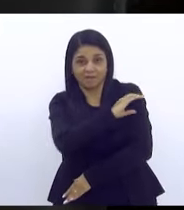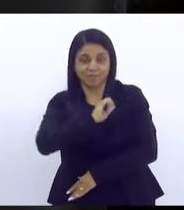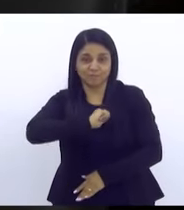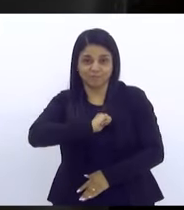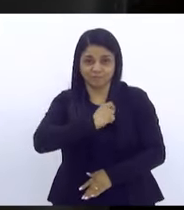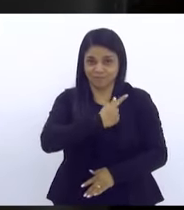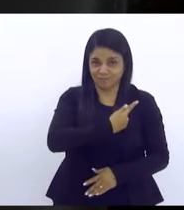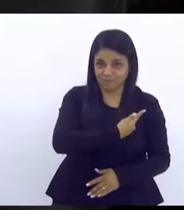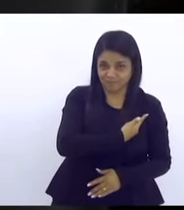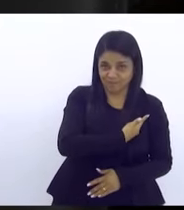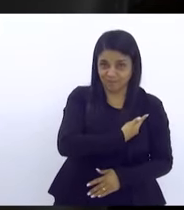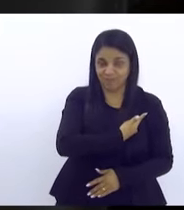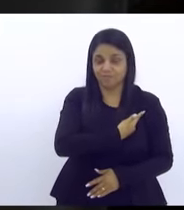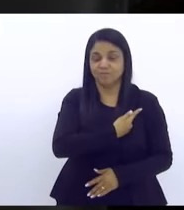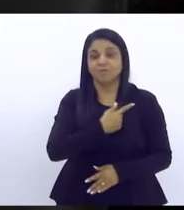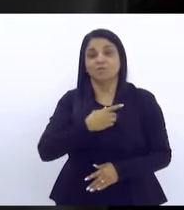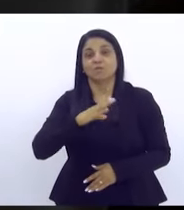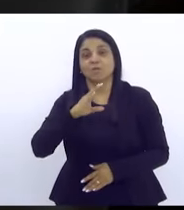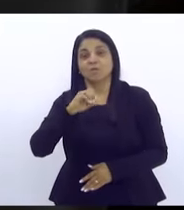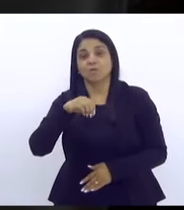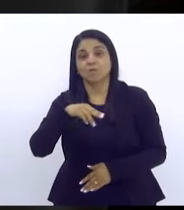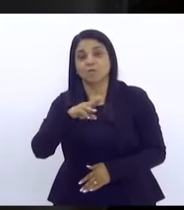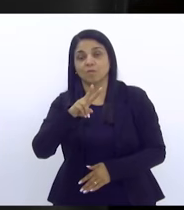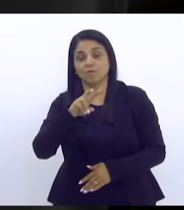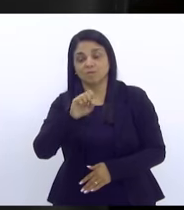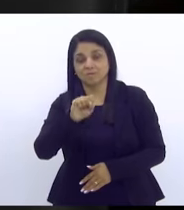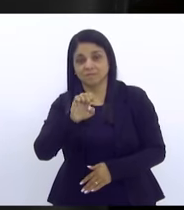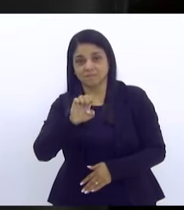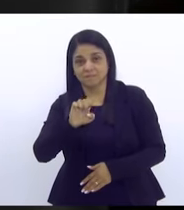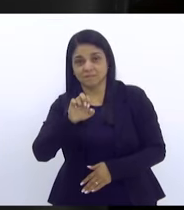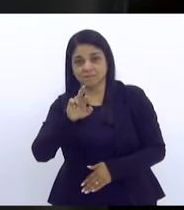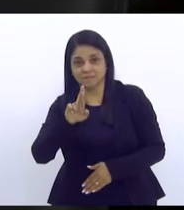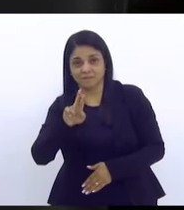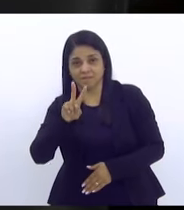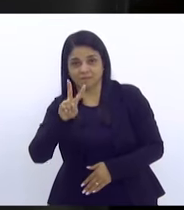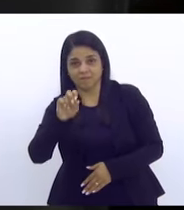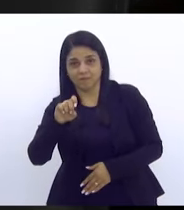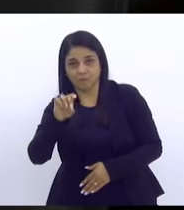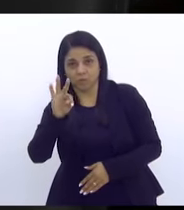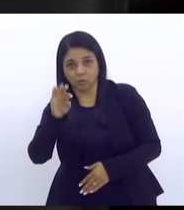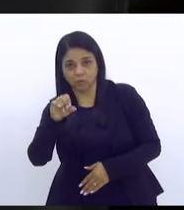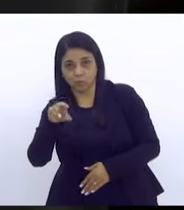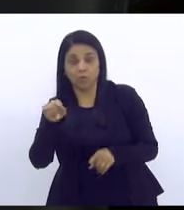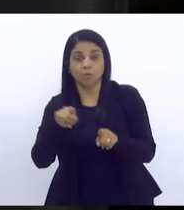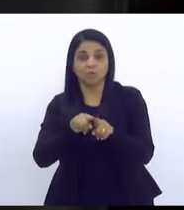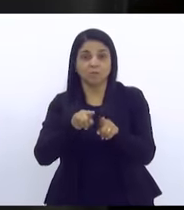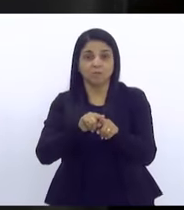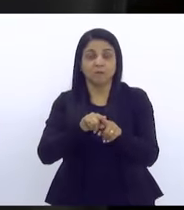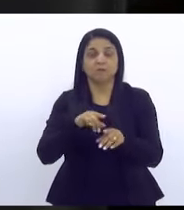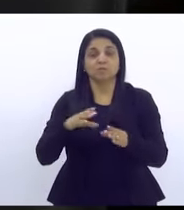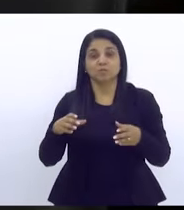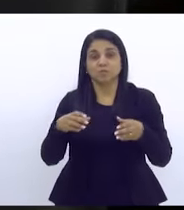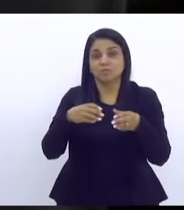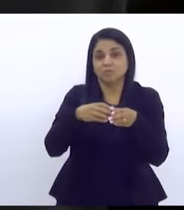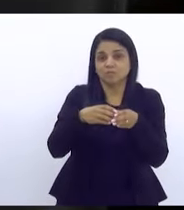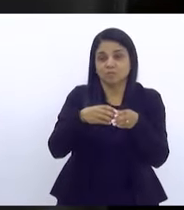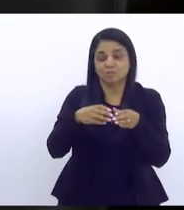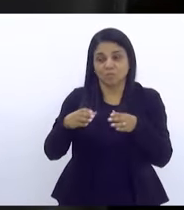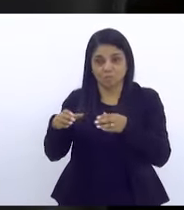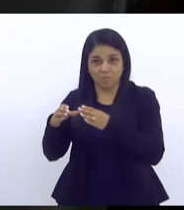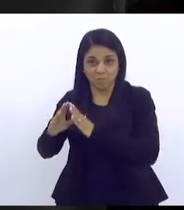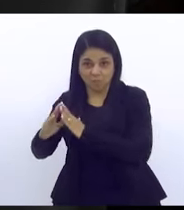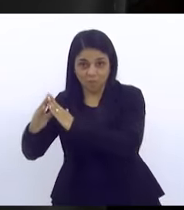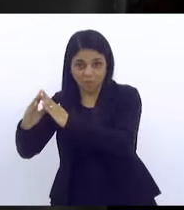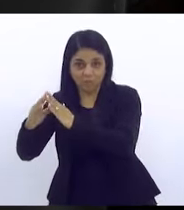Gonçalo, Conservatória, ou crianças do Complexo do Turano, São